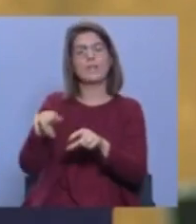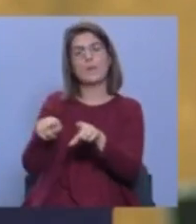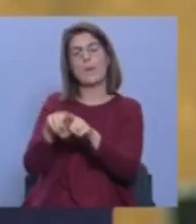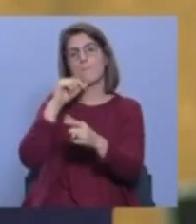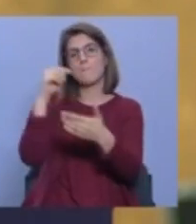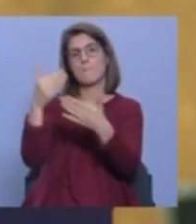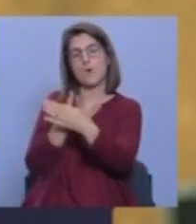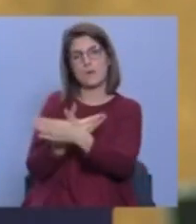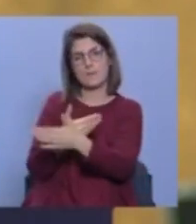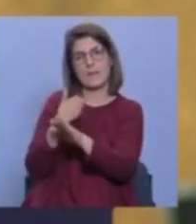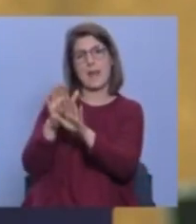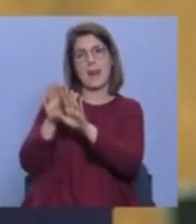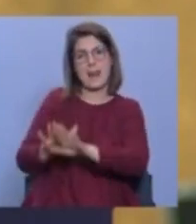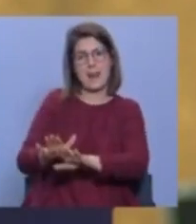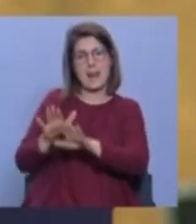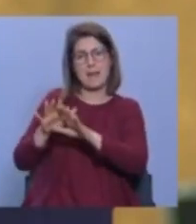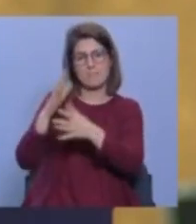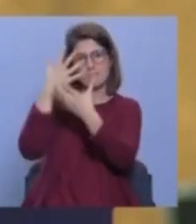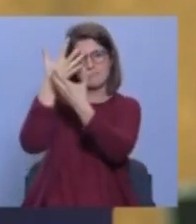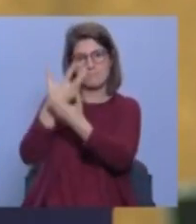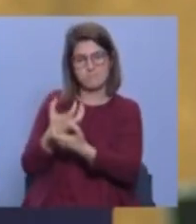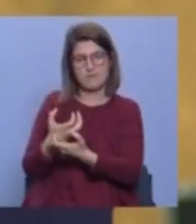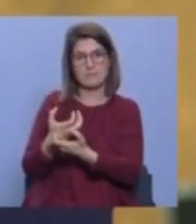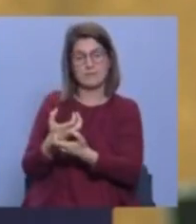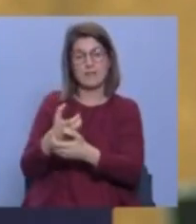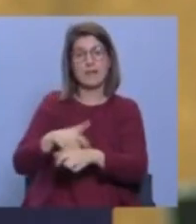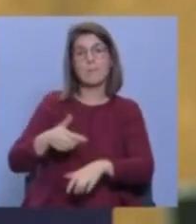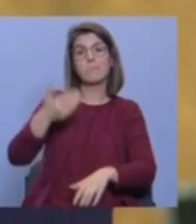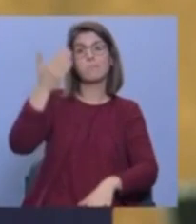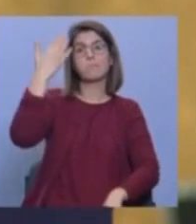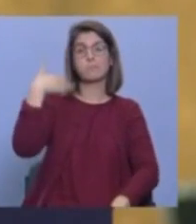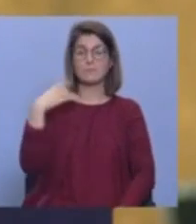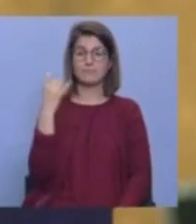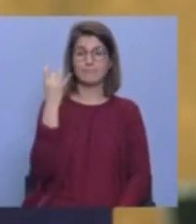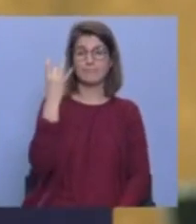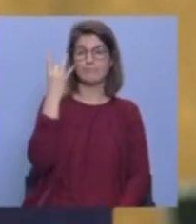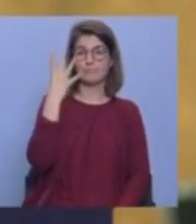morte e tinham sido outrora rebeldes,